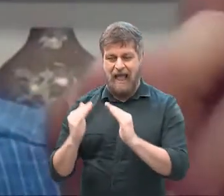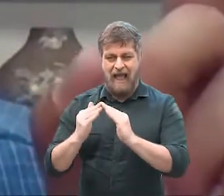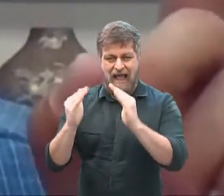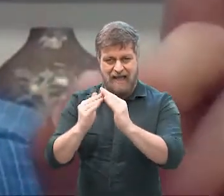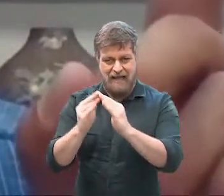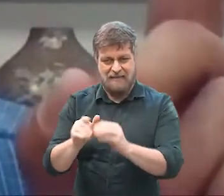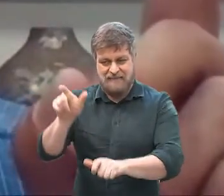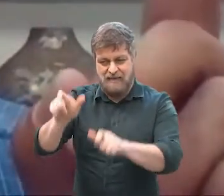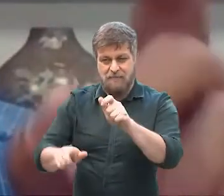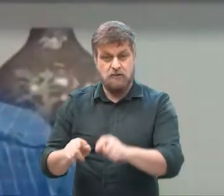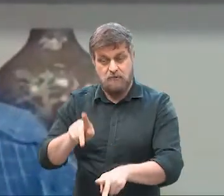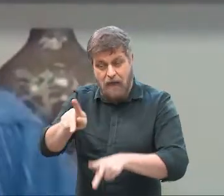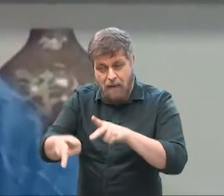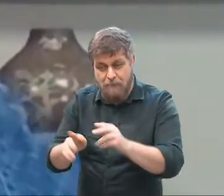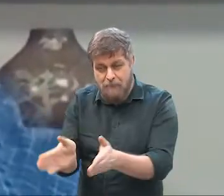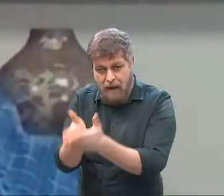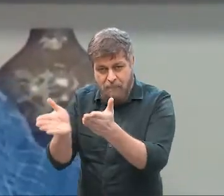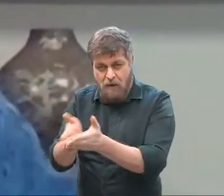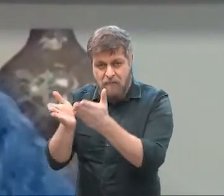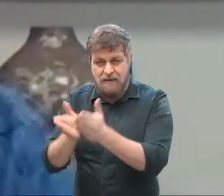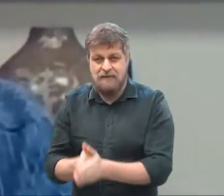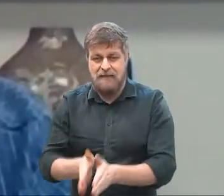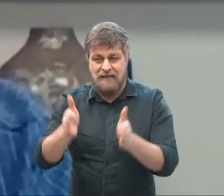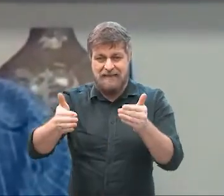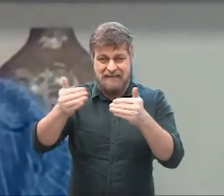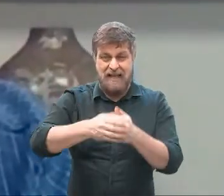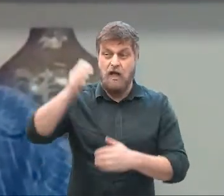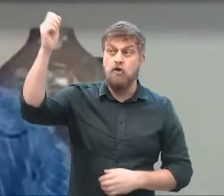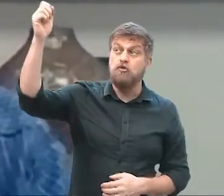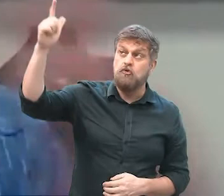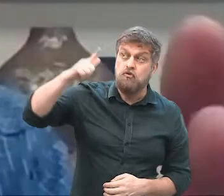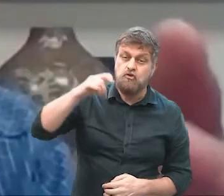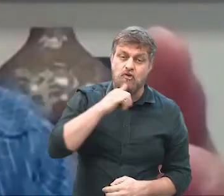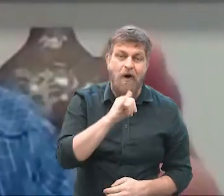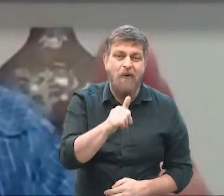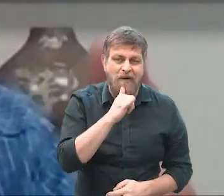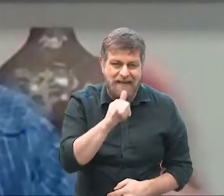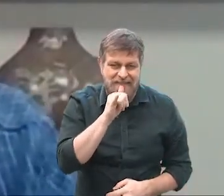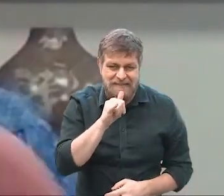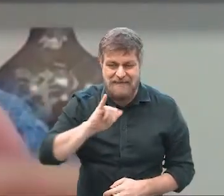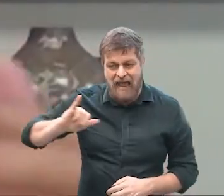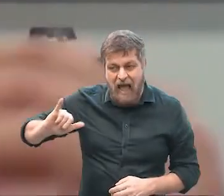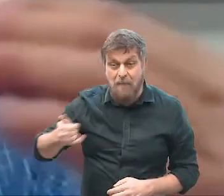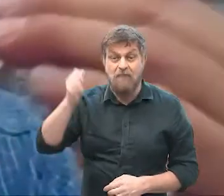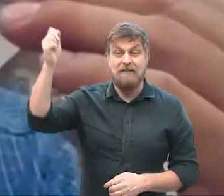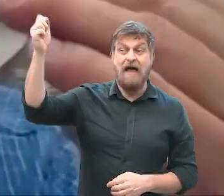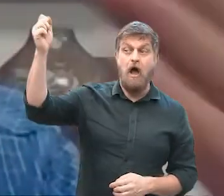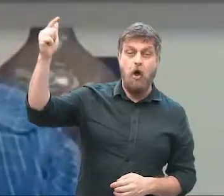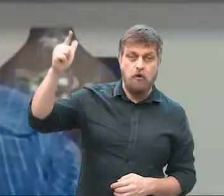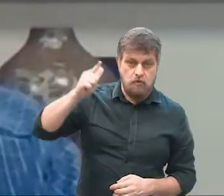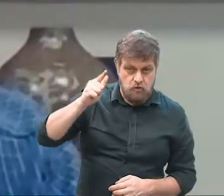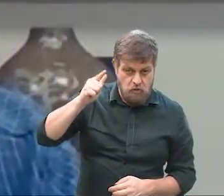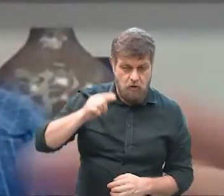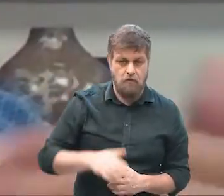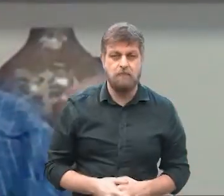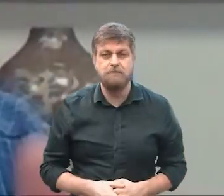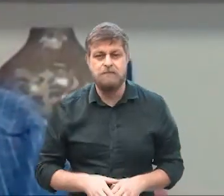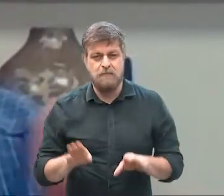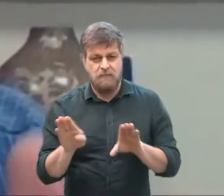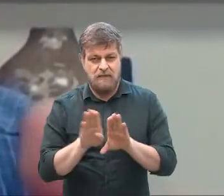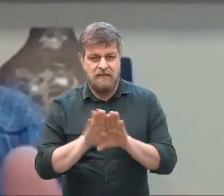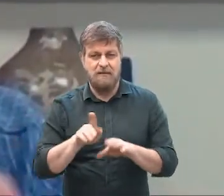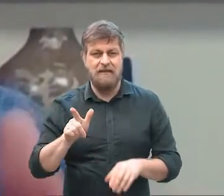tenham aquecedor solar, para não usar energia comum e para usar uma energia limpa e, ao mesmo